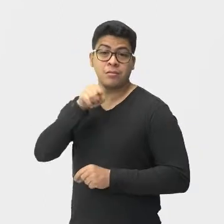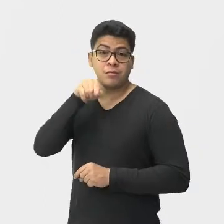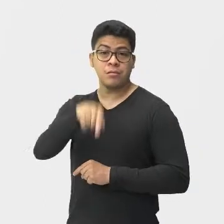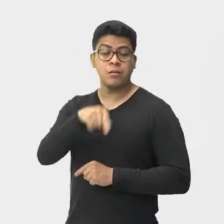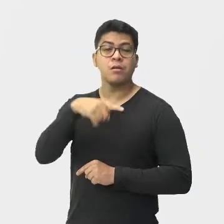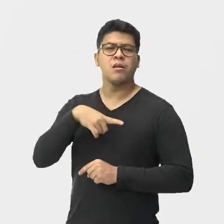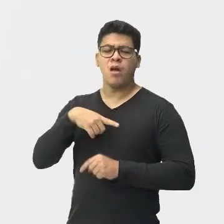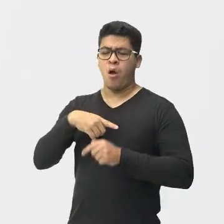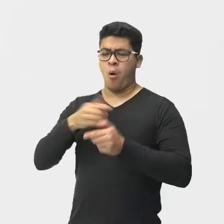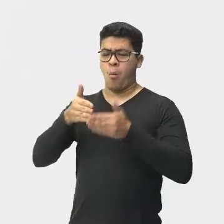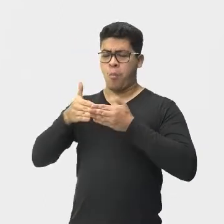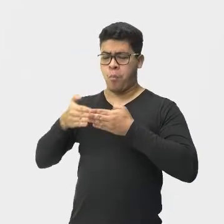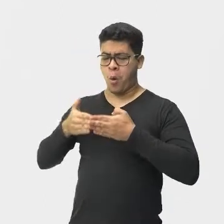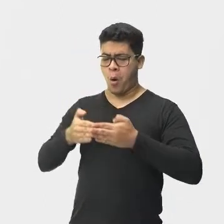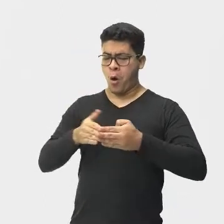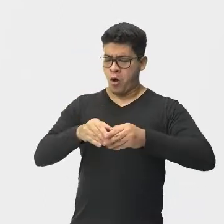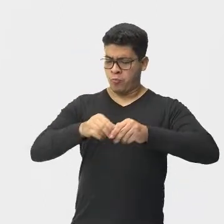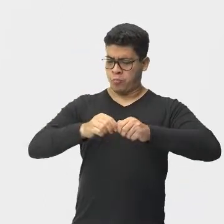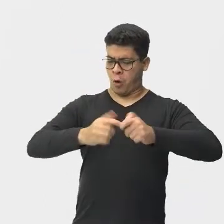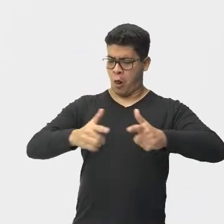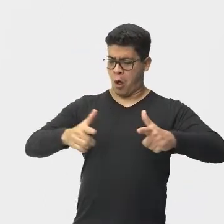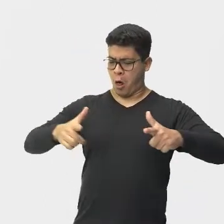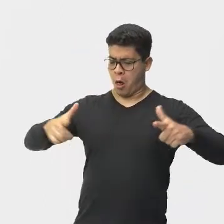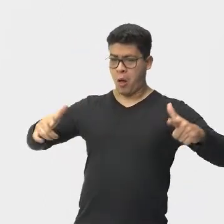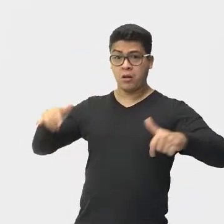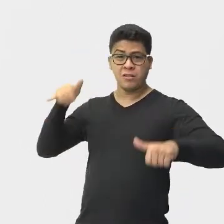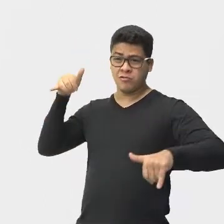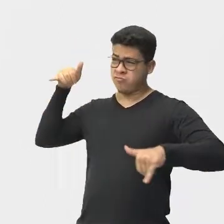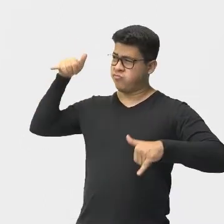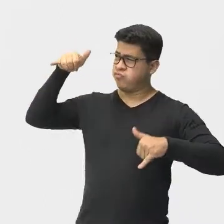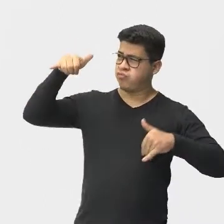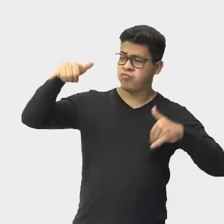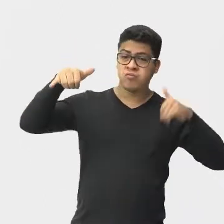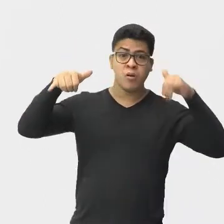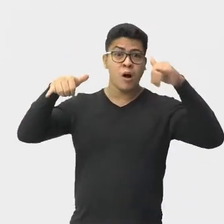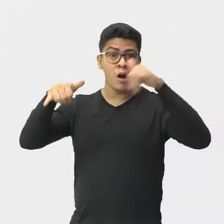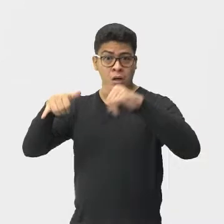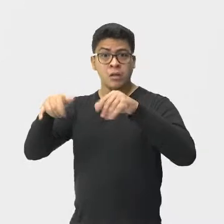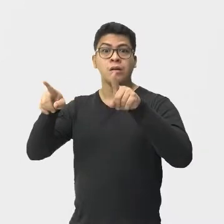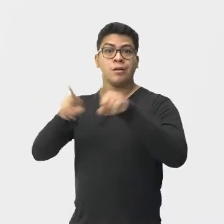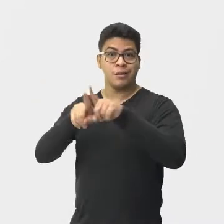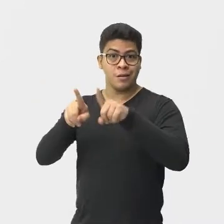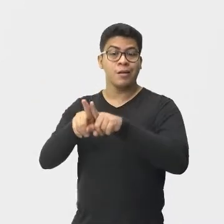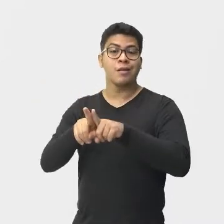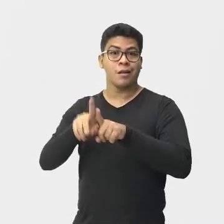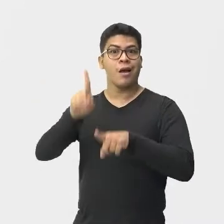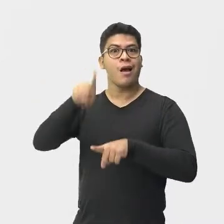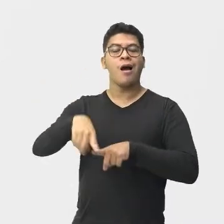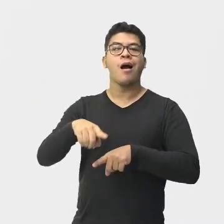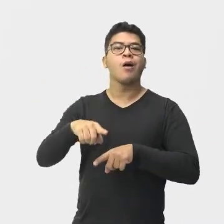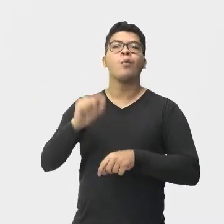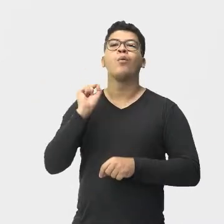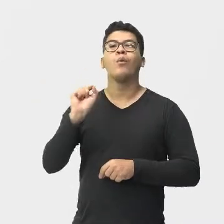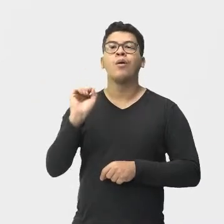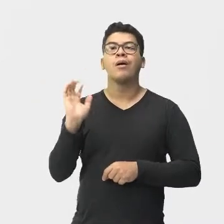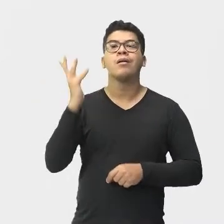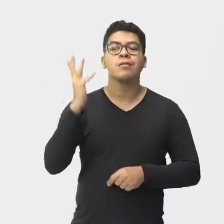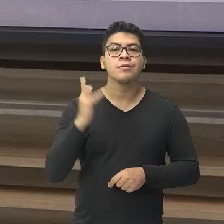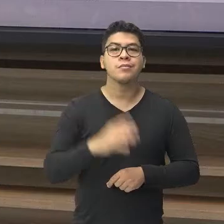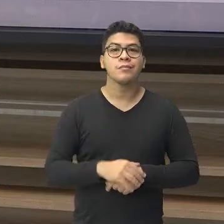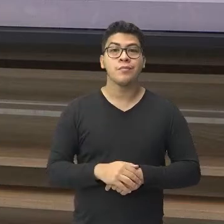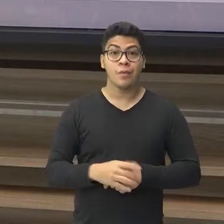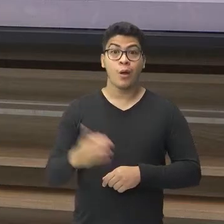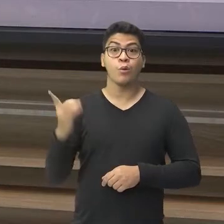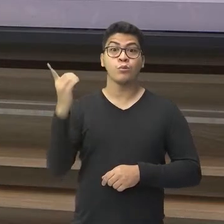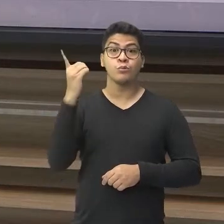de navios e aviões. E aqui a gente está falando de quê? Do dia D. Lembrando que dia D era o quê?